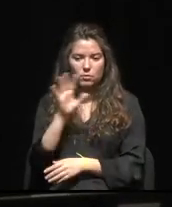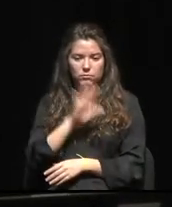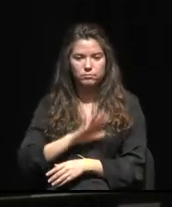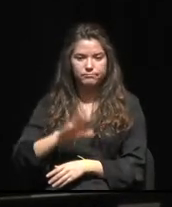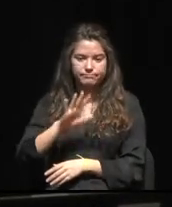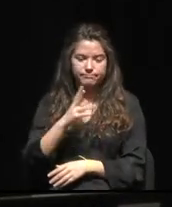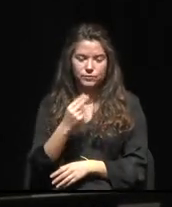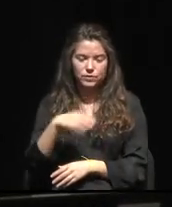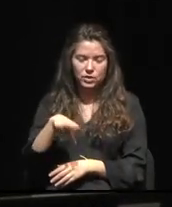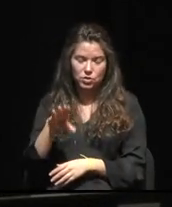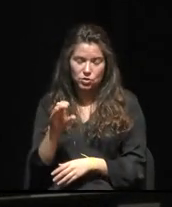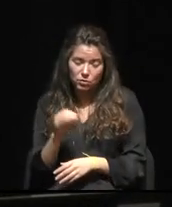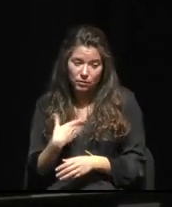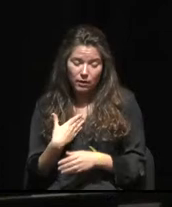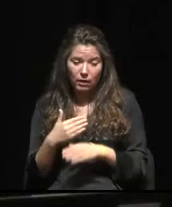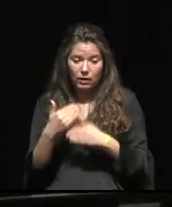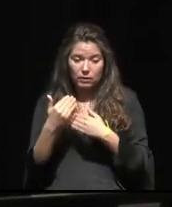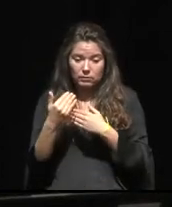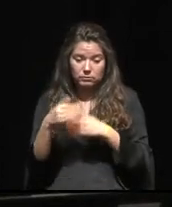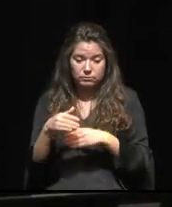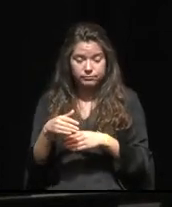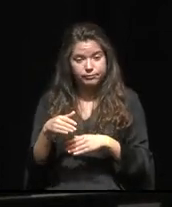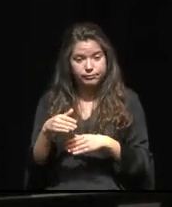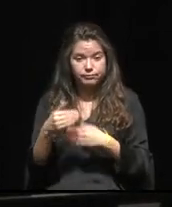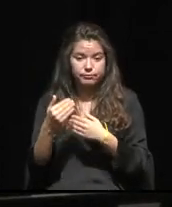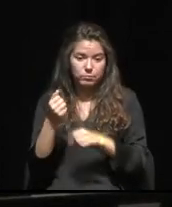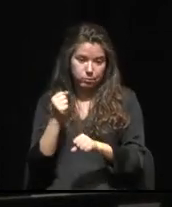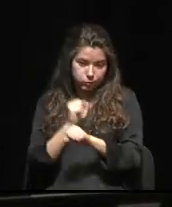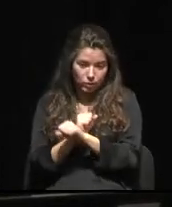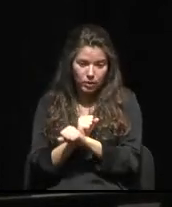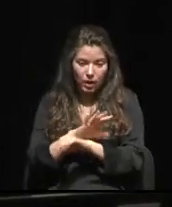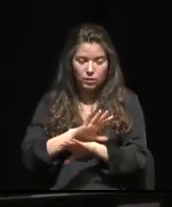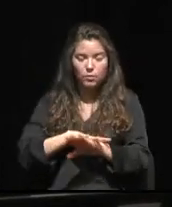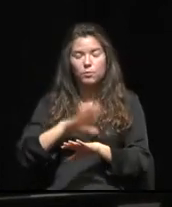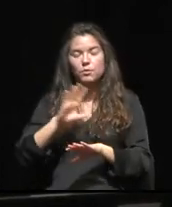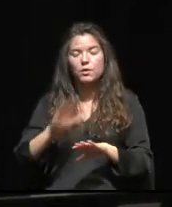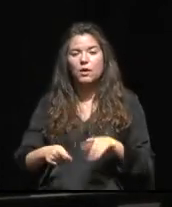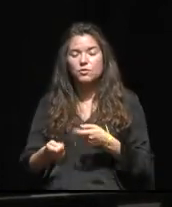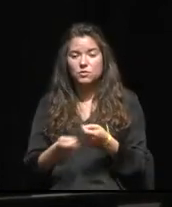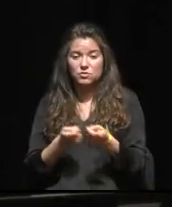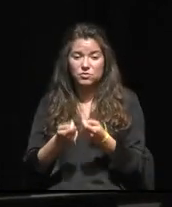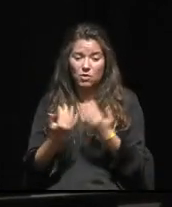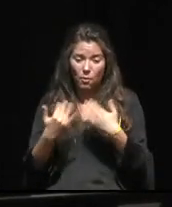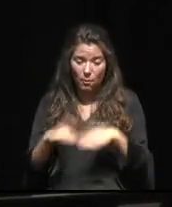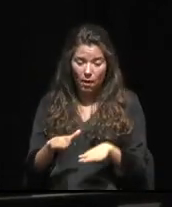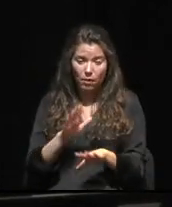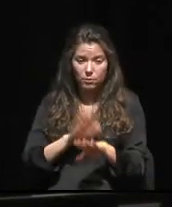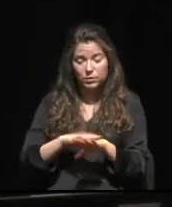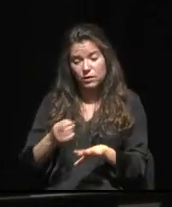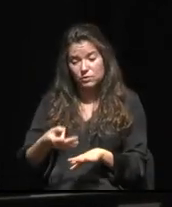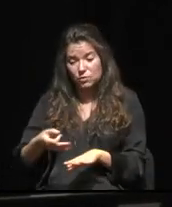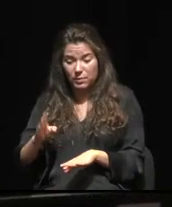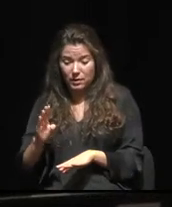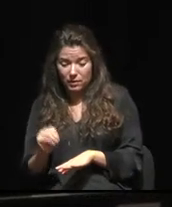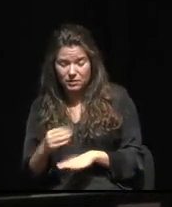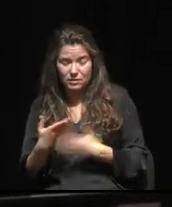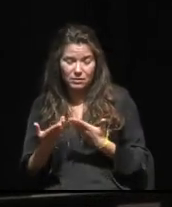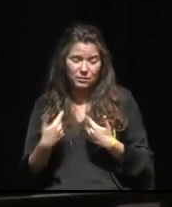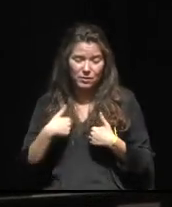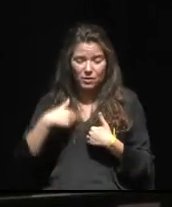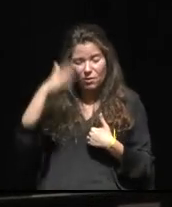suspenso precisamente devido à má gestão e devido à incúria que o PS teve quanto a isto Portanto acho